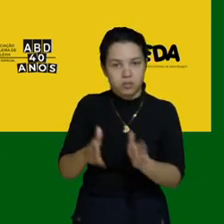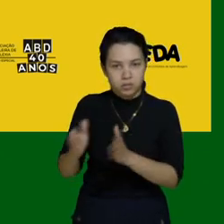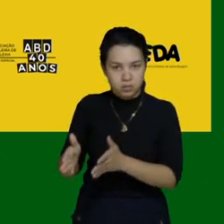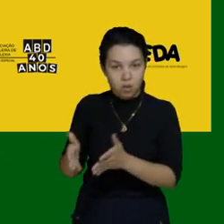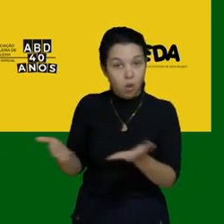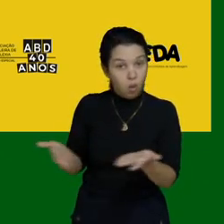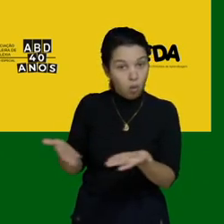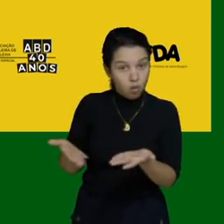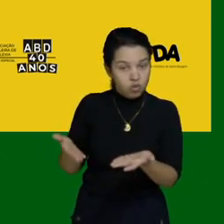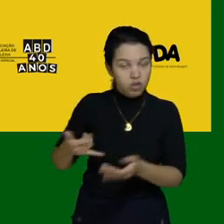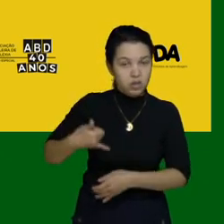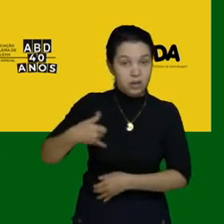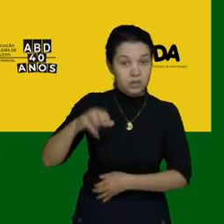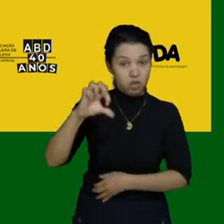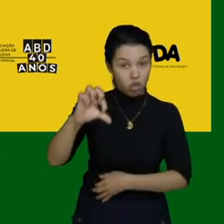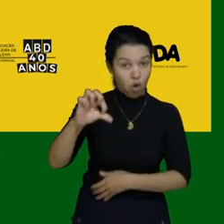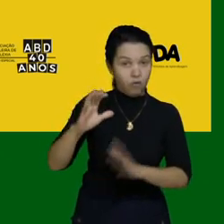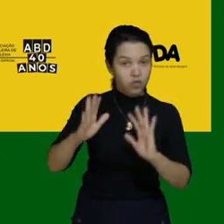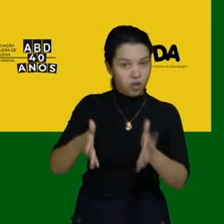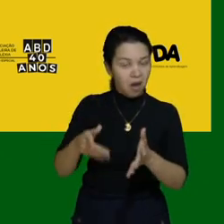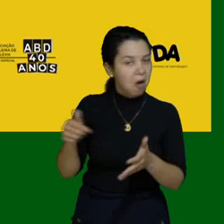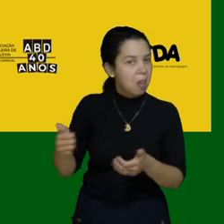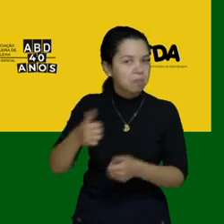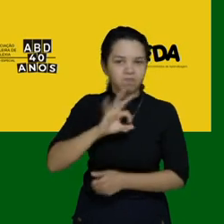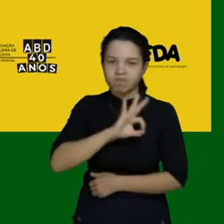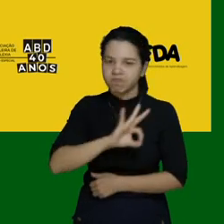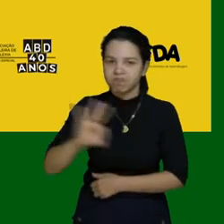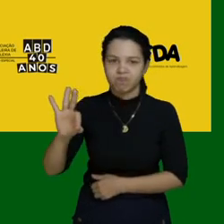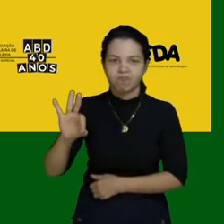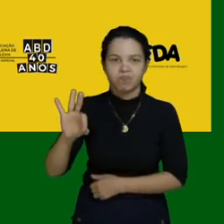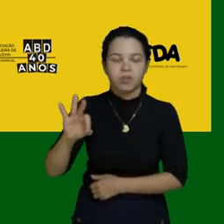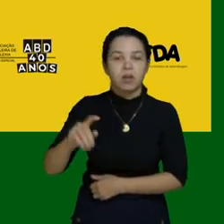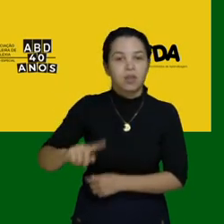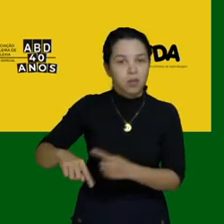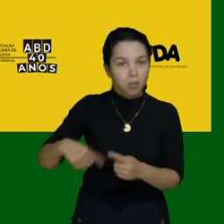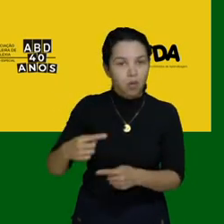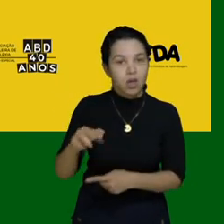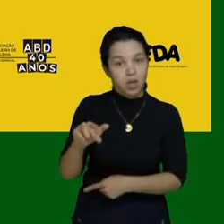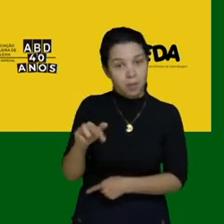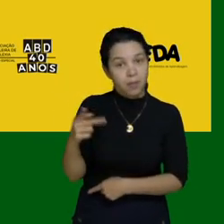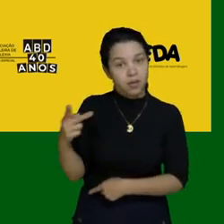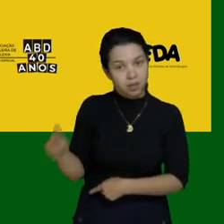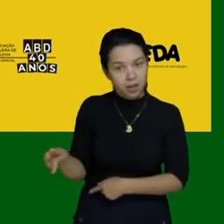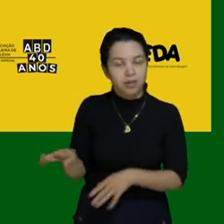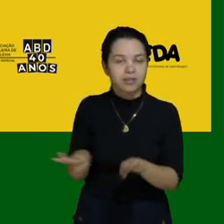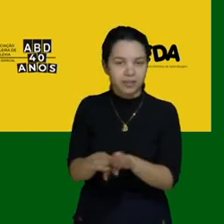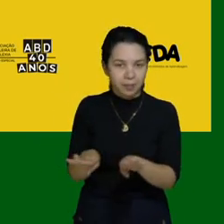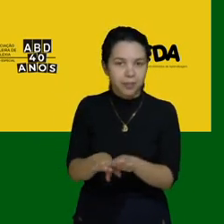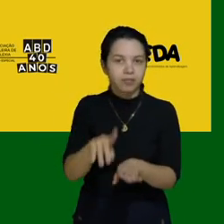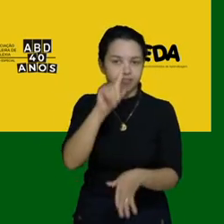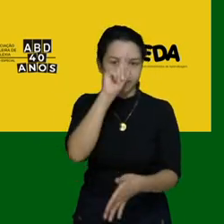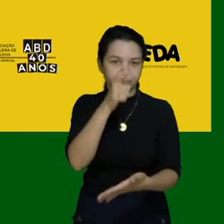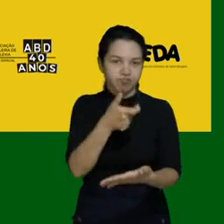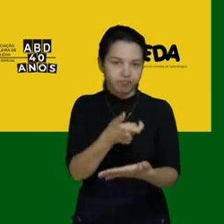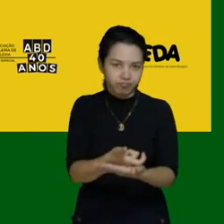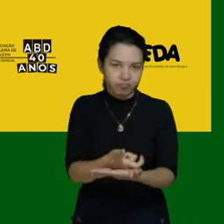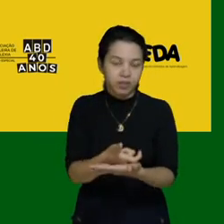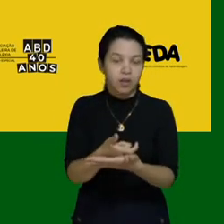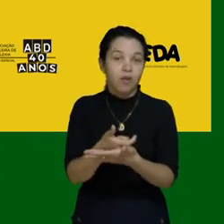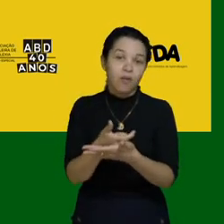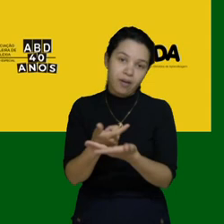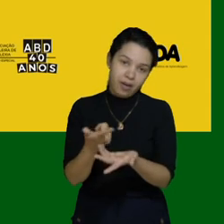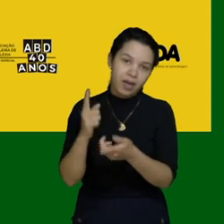ótima a a veio a irmãzinha que também é disléxica né então a hereditariedade fala muito alto